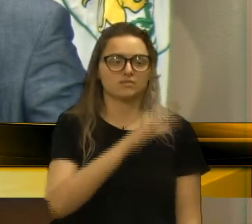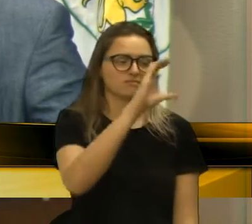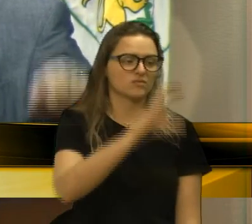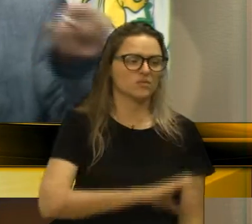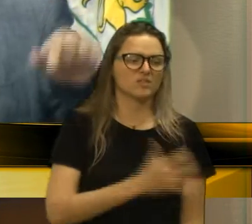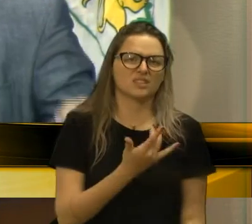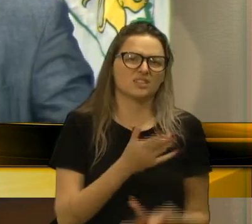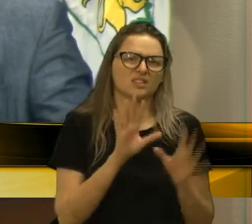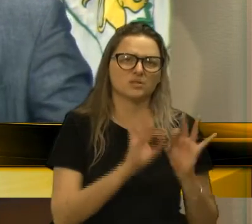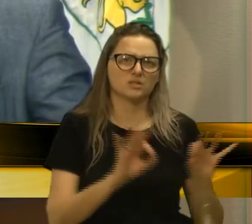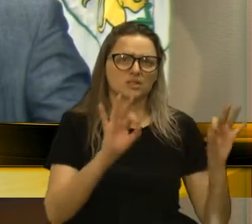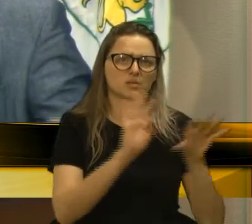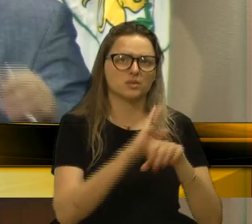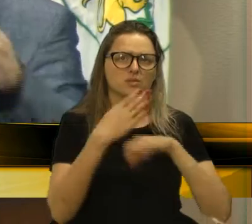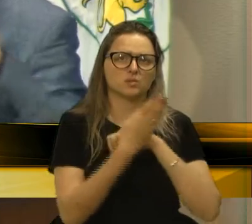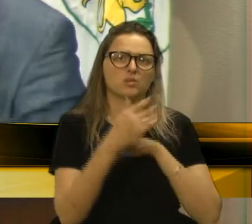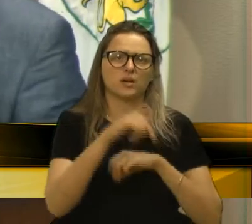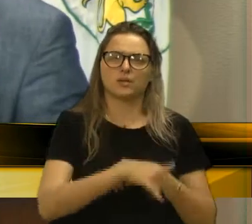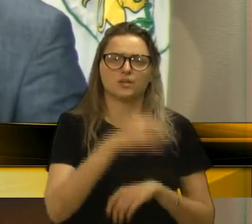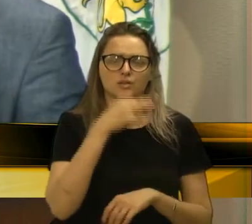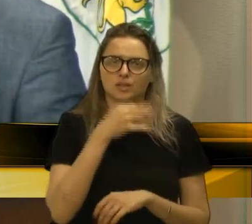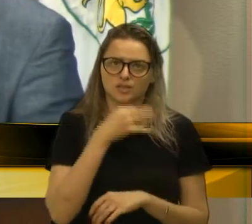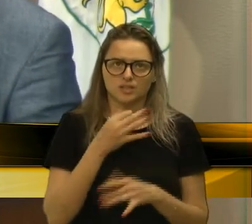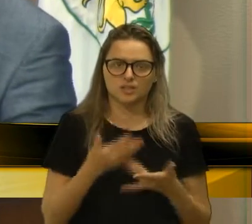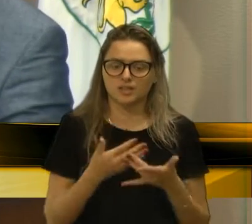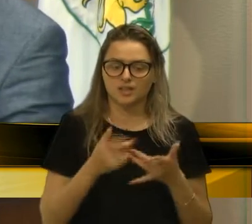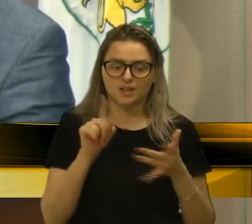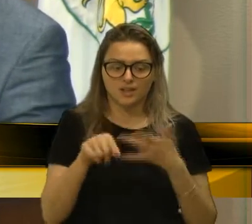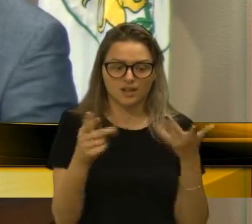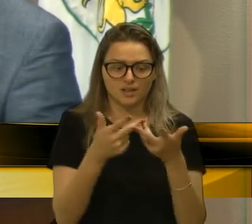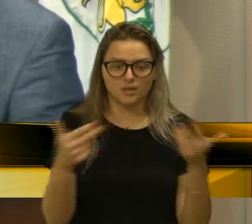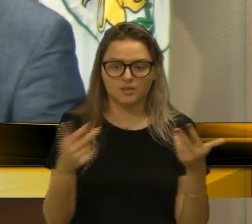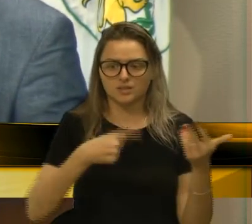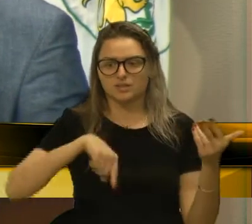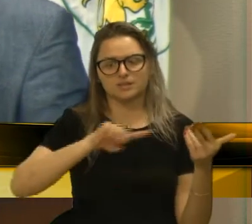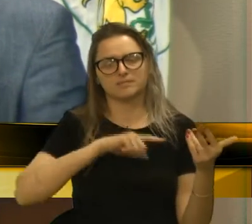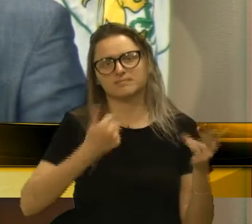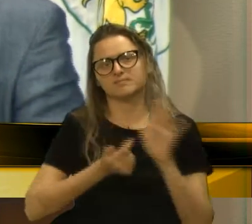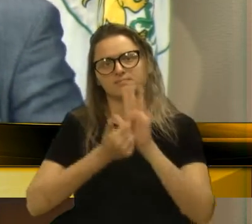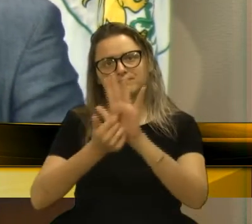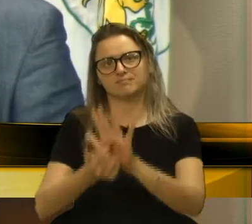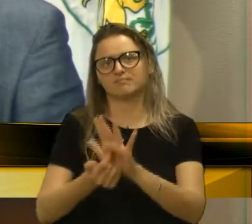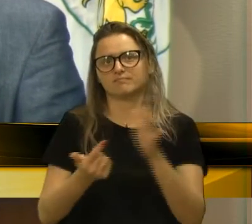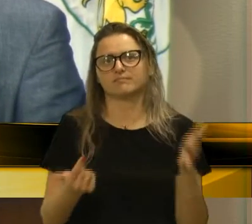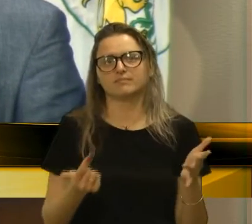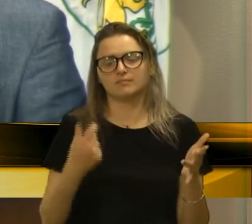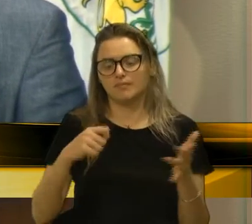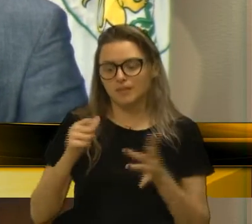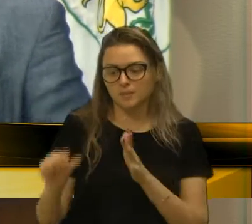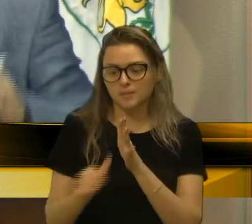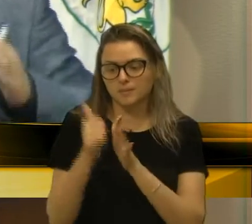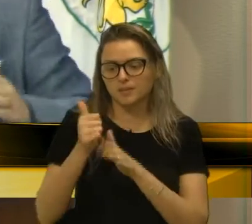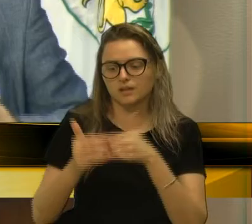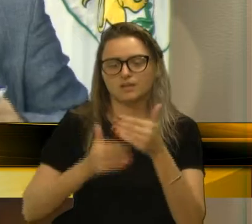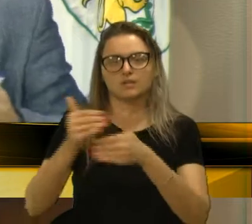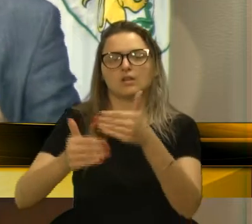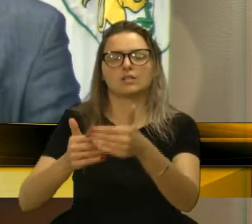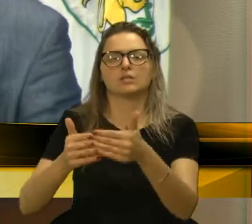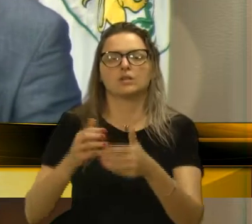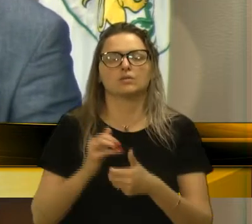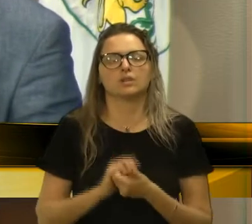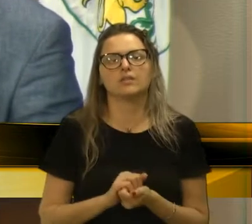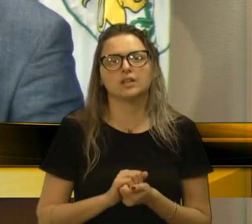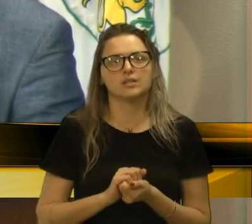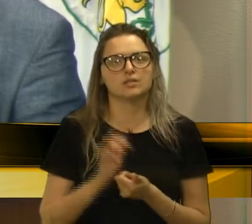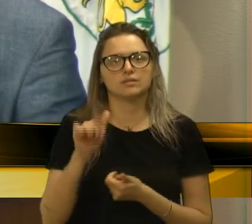bairro aqui de Caxias do Sul que também procurou o gabinete. Então são essas as situações que a gente tem que trazer à tona. E a gente tem que melhorar os processos. É